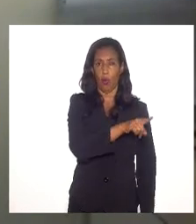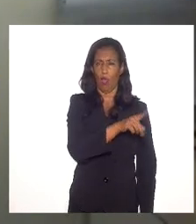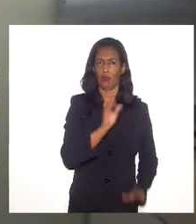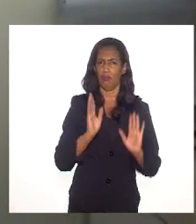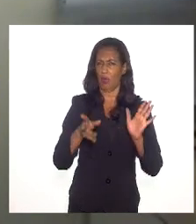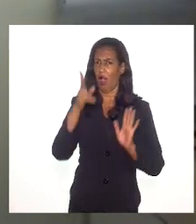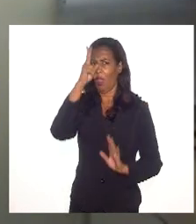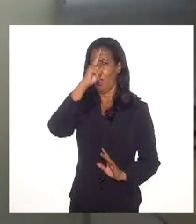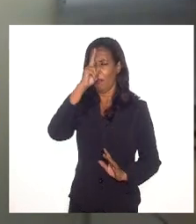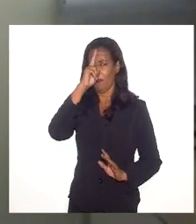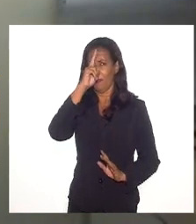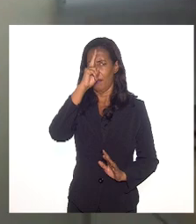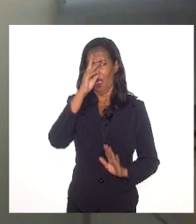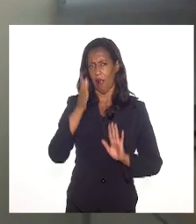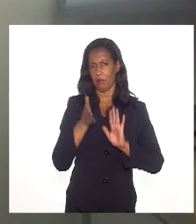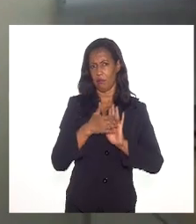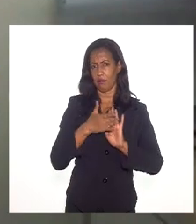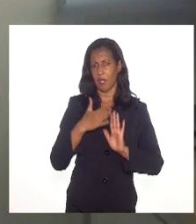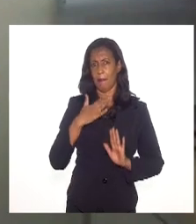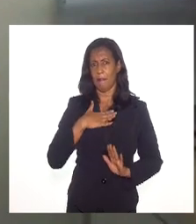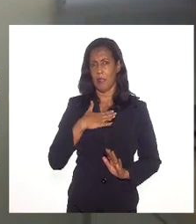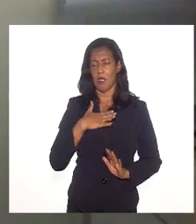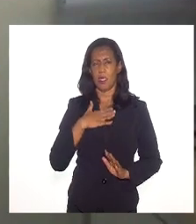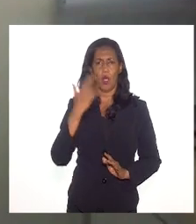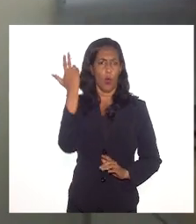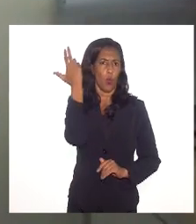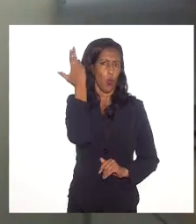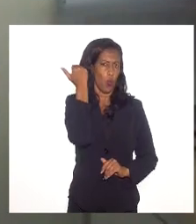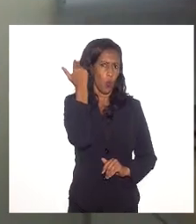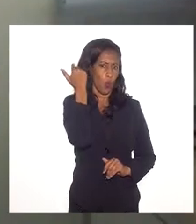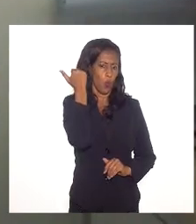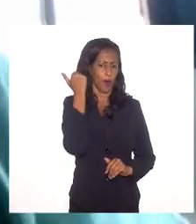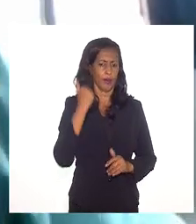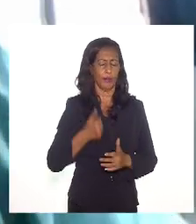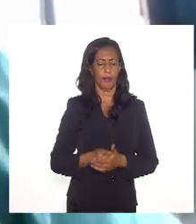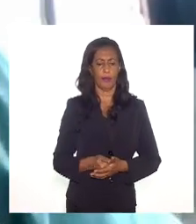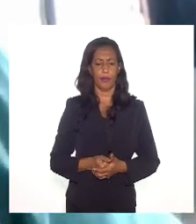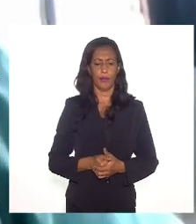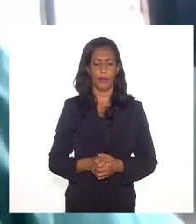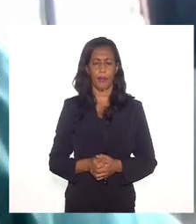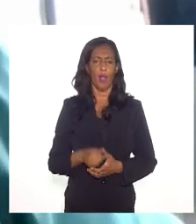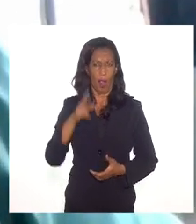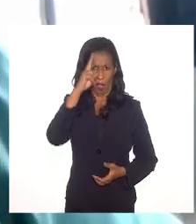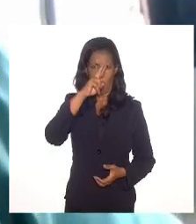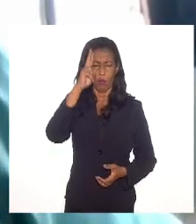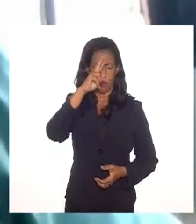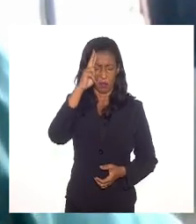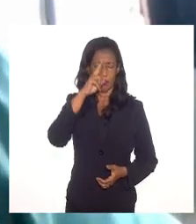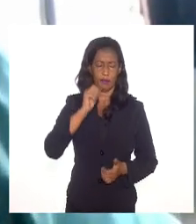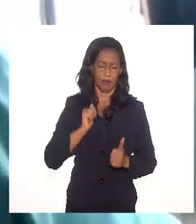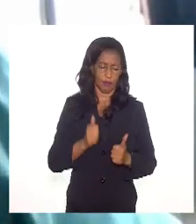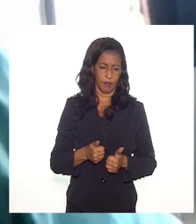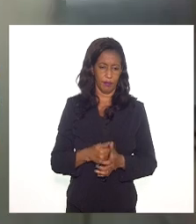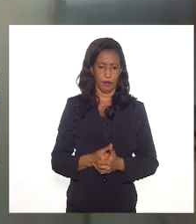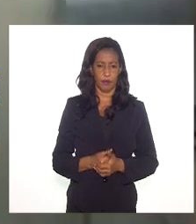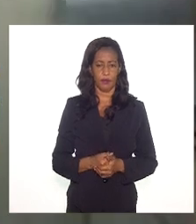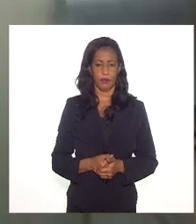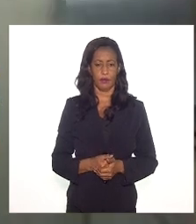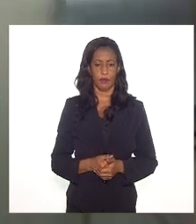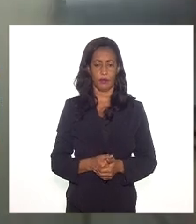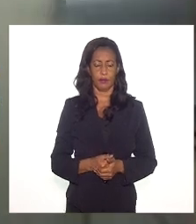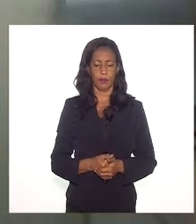lembrar, projeto de autoria minha, do Eliomar Coelho, etc. Eu me lembro, me lembro bem.